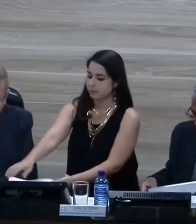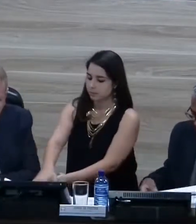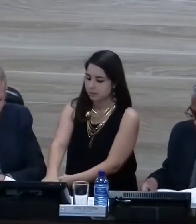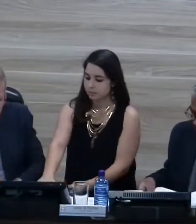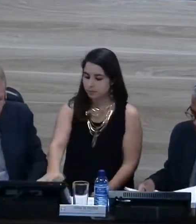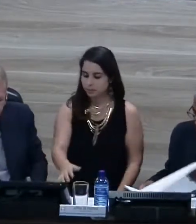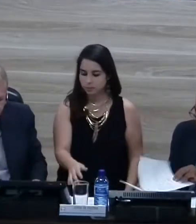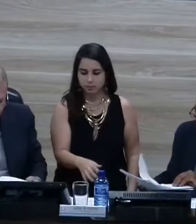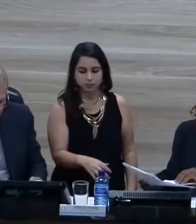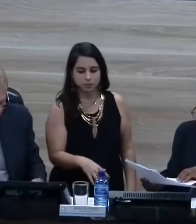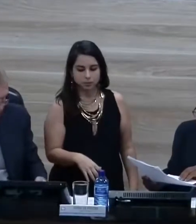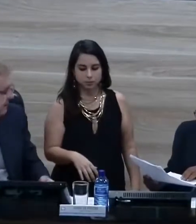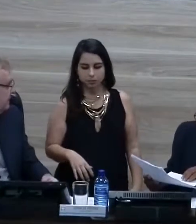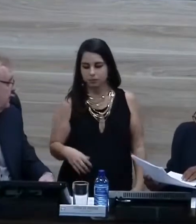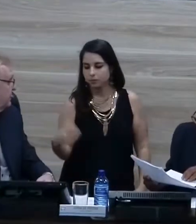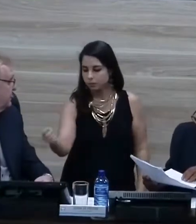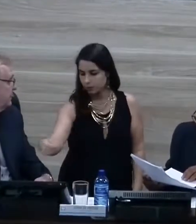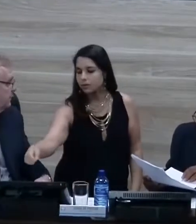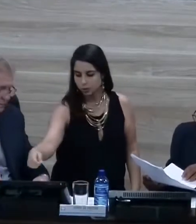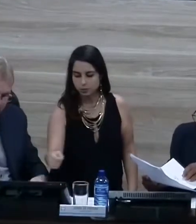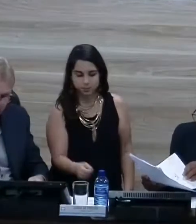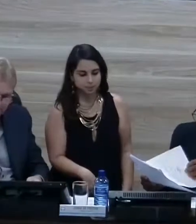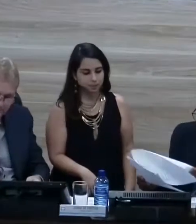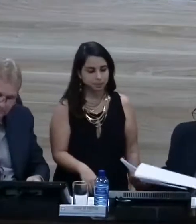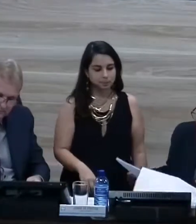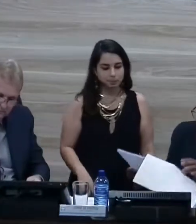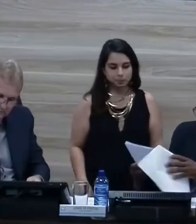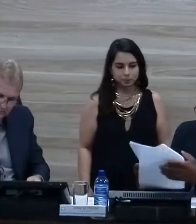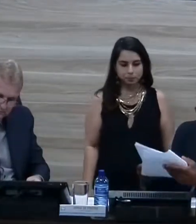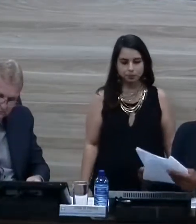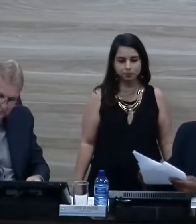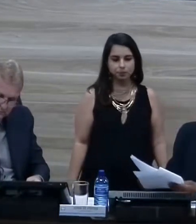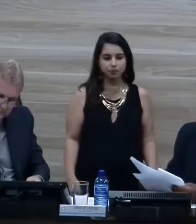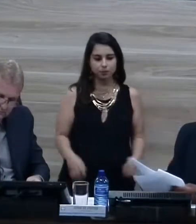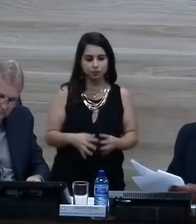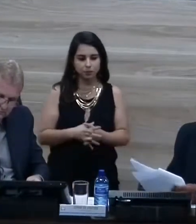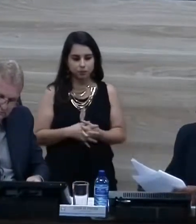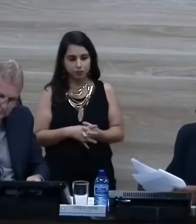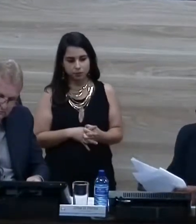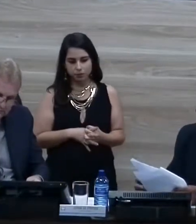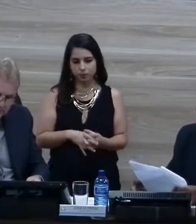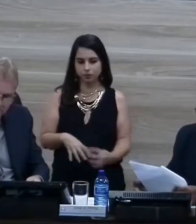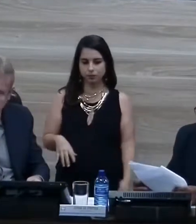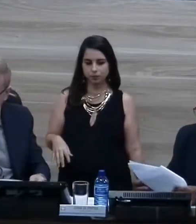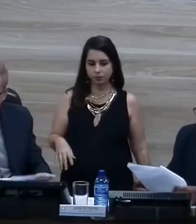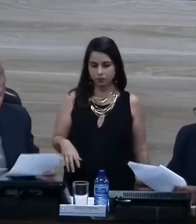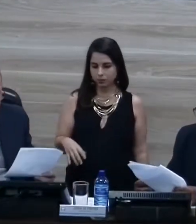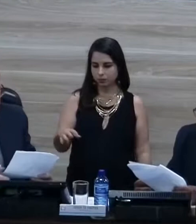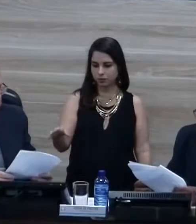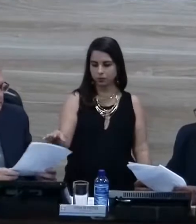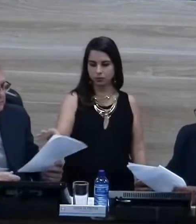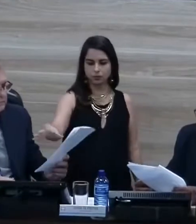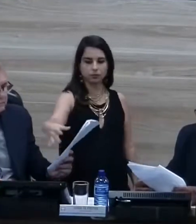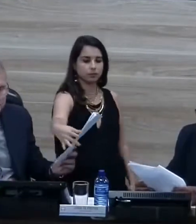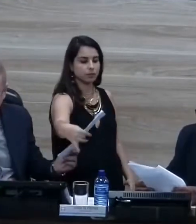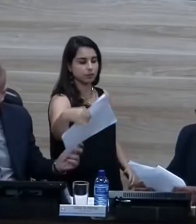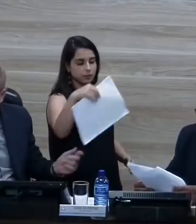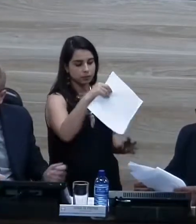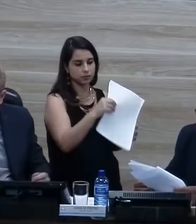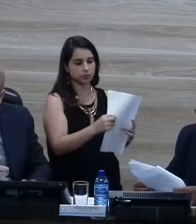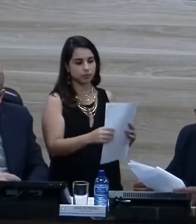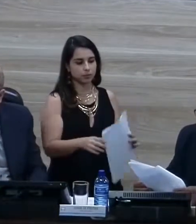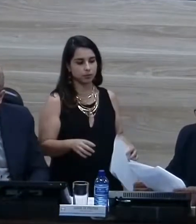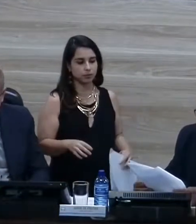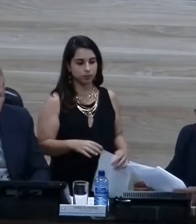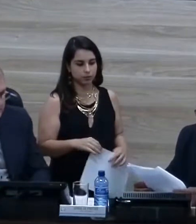As comissões. Ofício número 46/2019, que encaminha projeto de lei 26, de 31 de janeiro